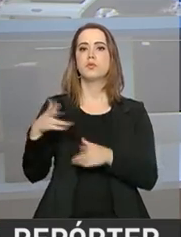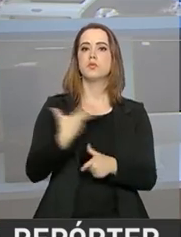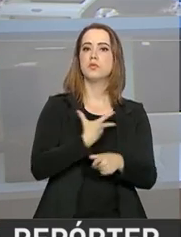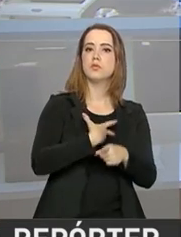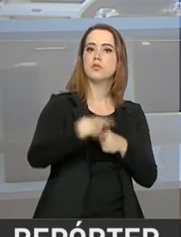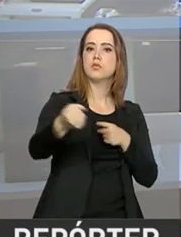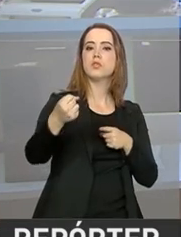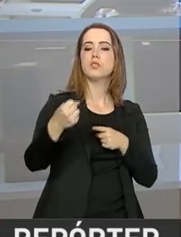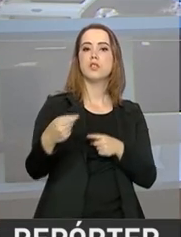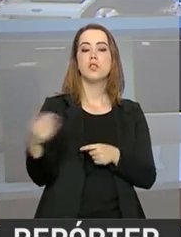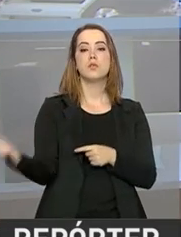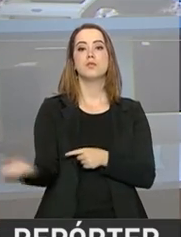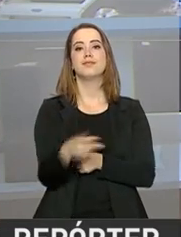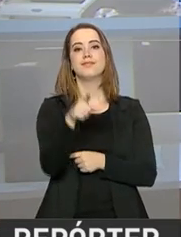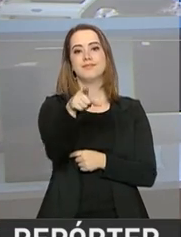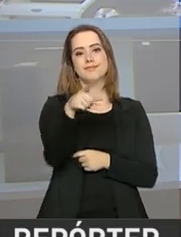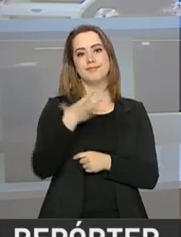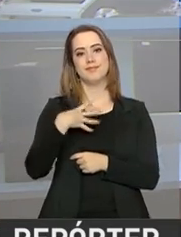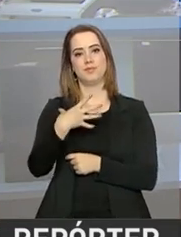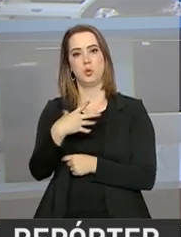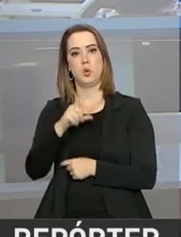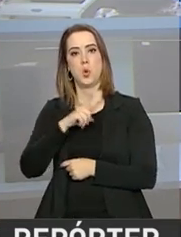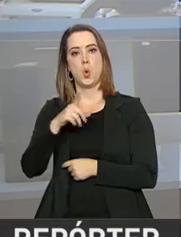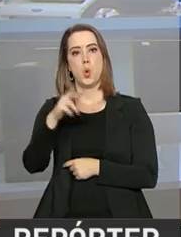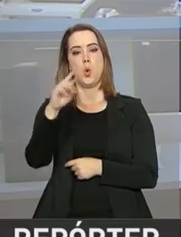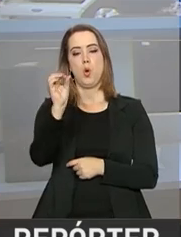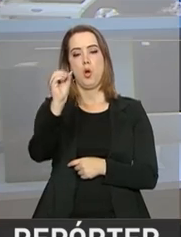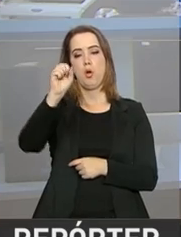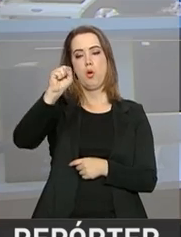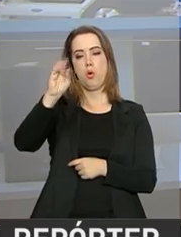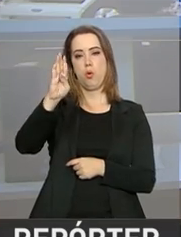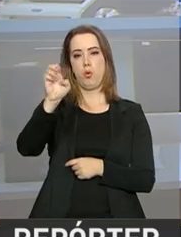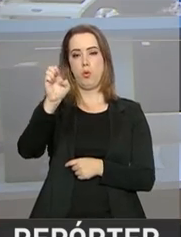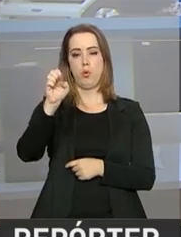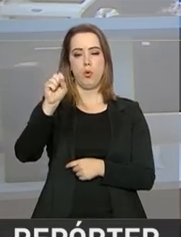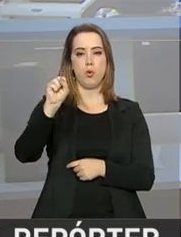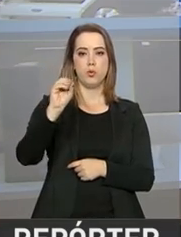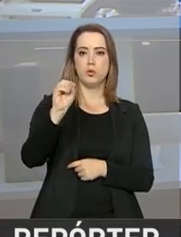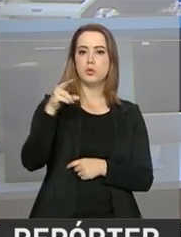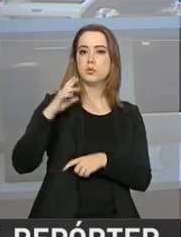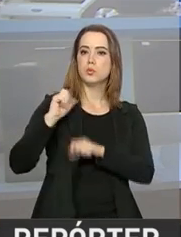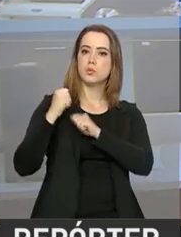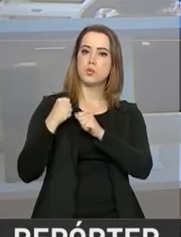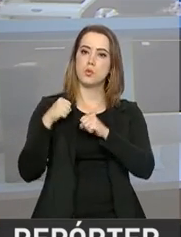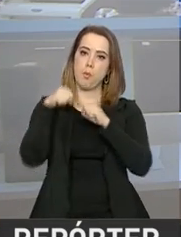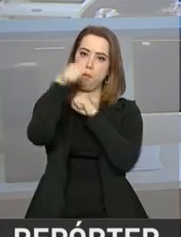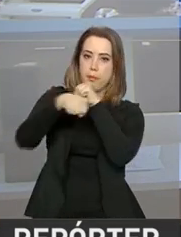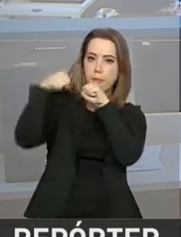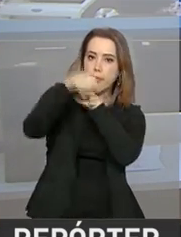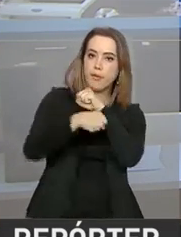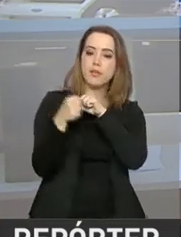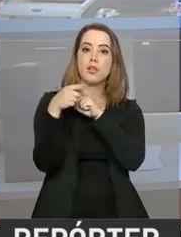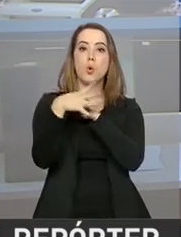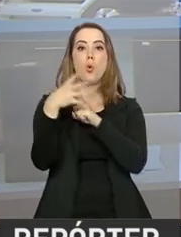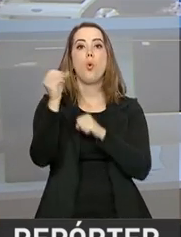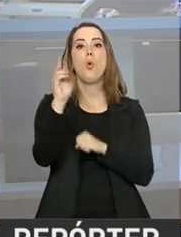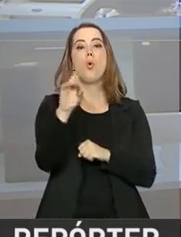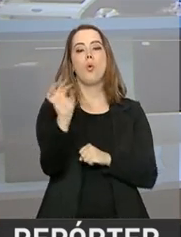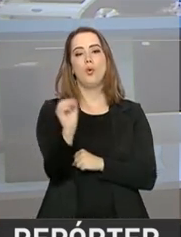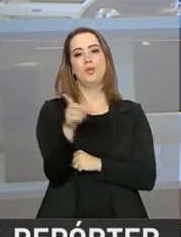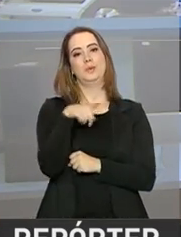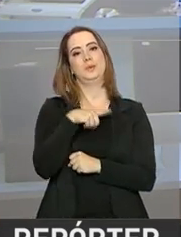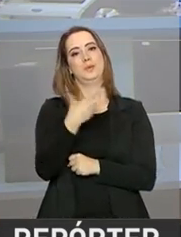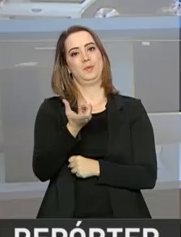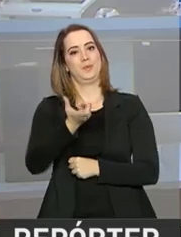inédita para o Brasil Robson Conceição conquistou ouro no box a Vitória na categoria peso leve de até 60 kg veio